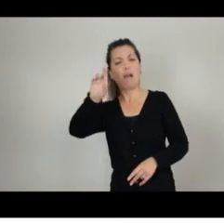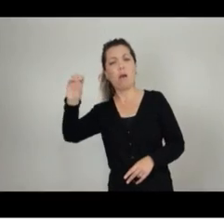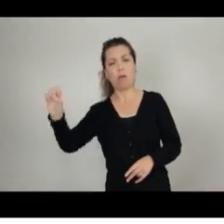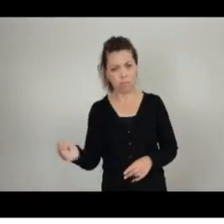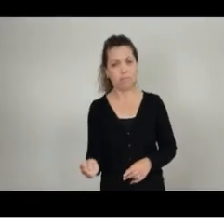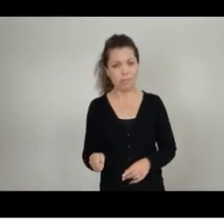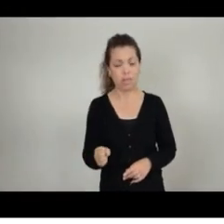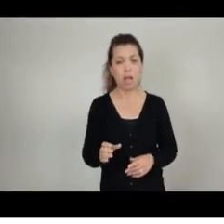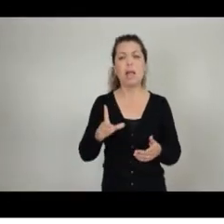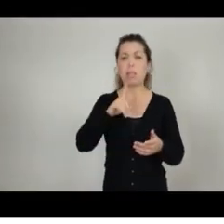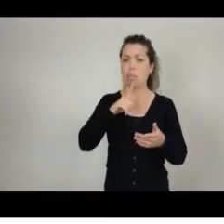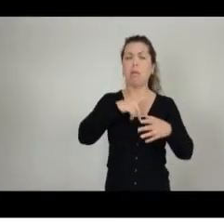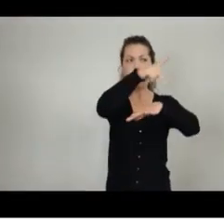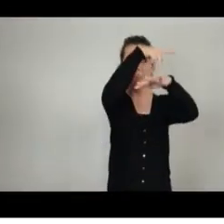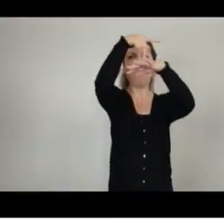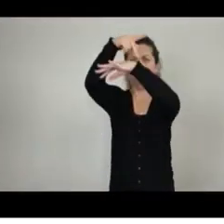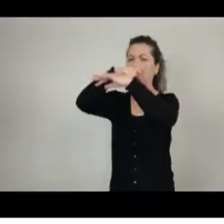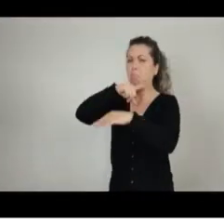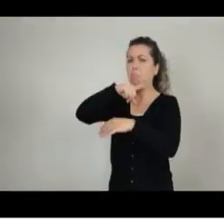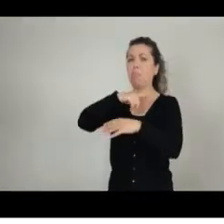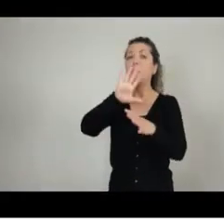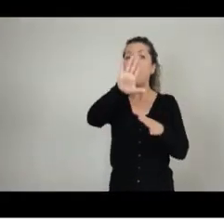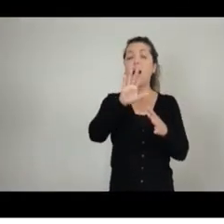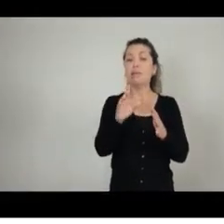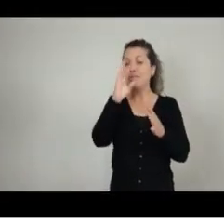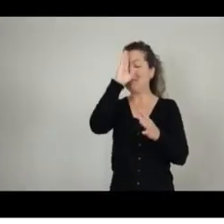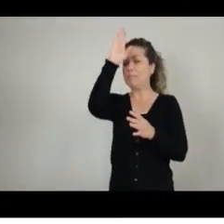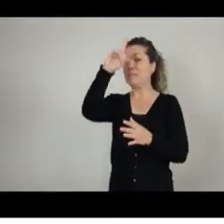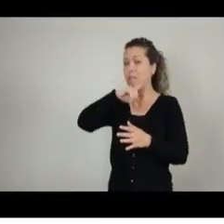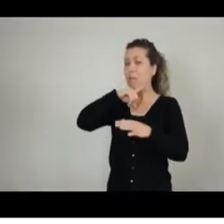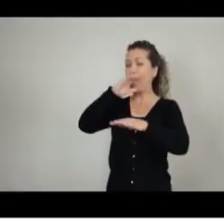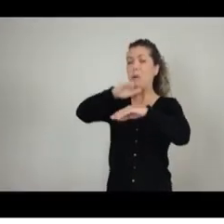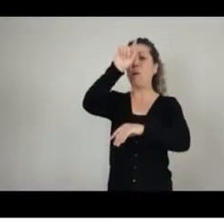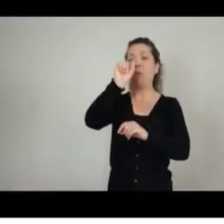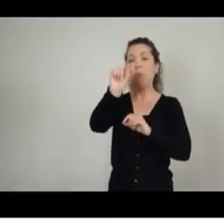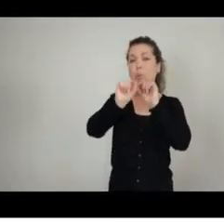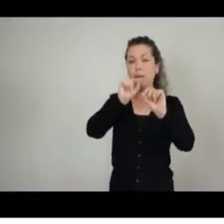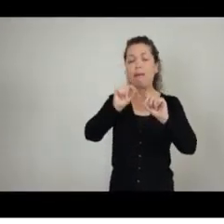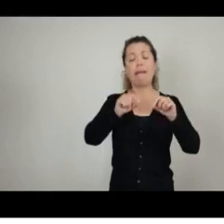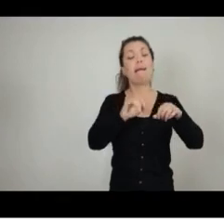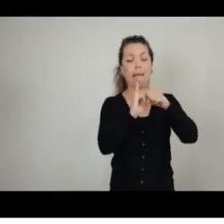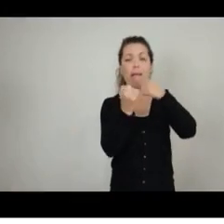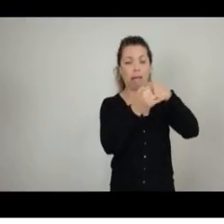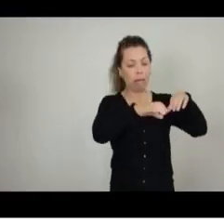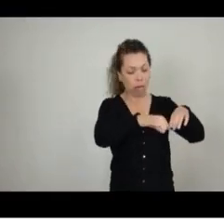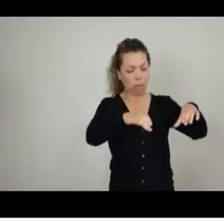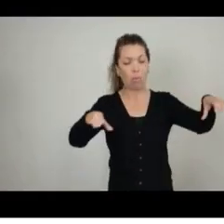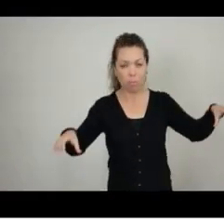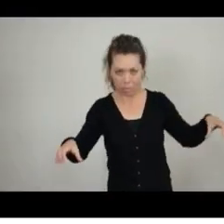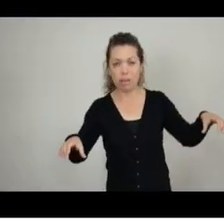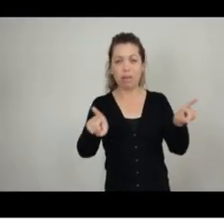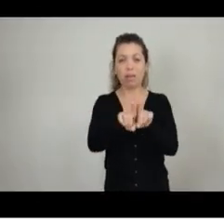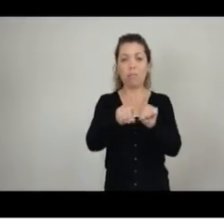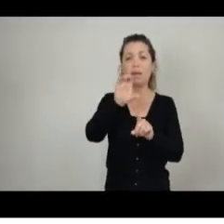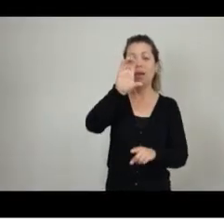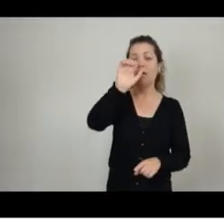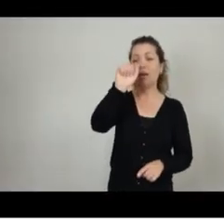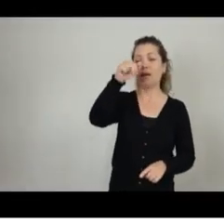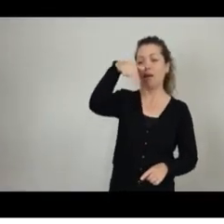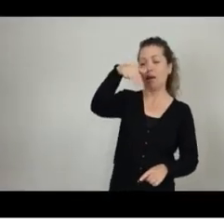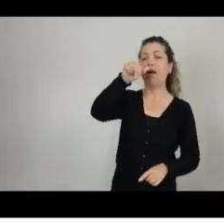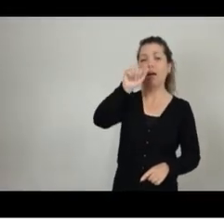apontada por alguns pesquisadores como a primeira casa de fundição no Brasil colônia. Neste ponto, é importante lembrar uma questão simples,